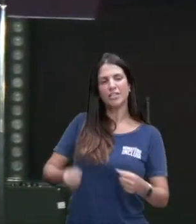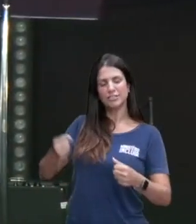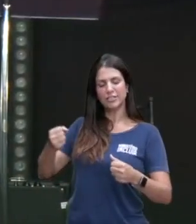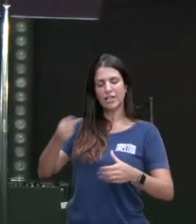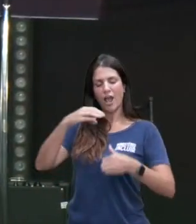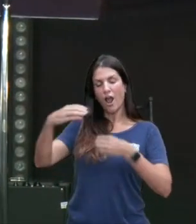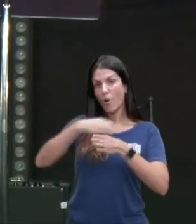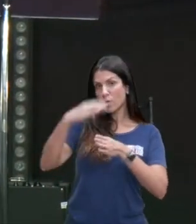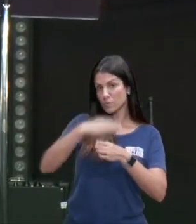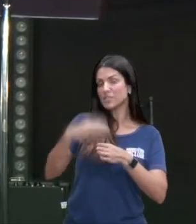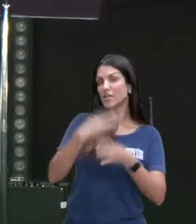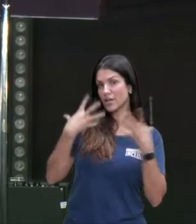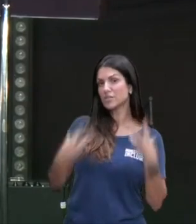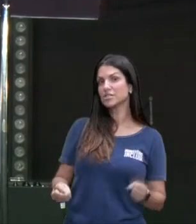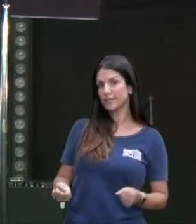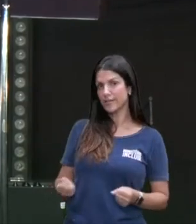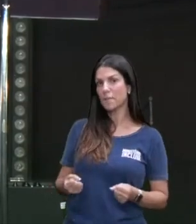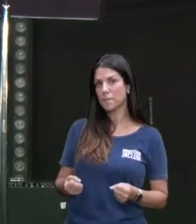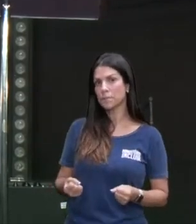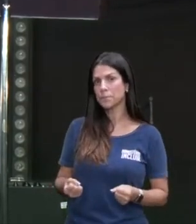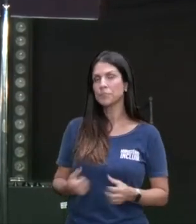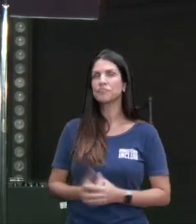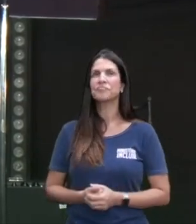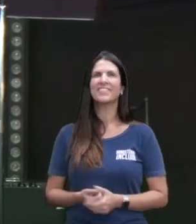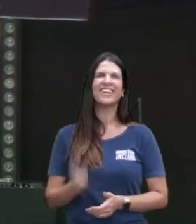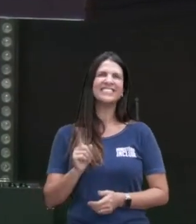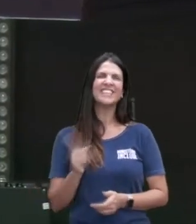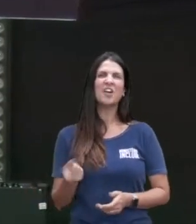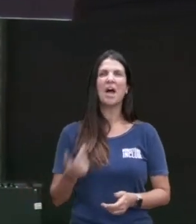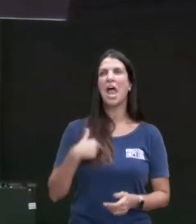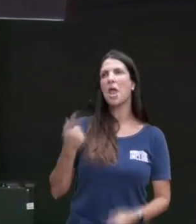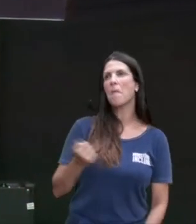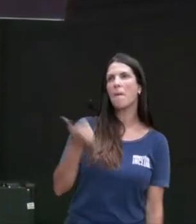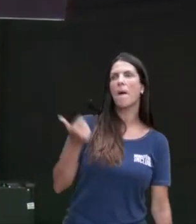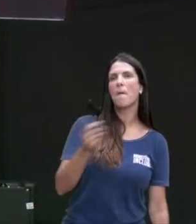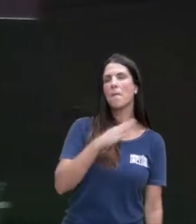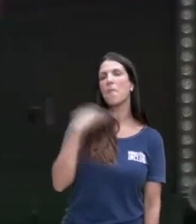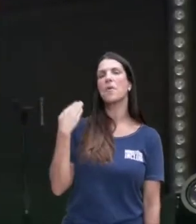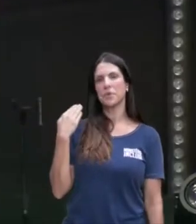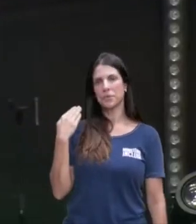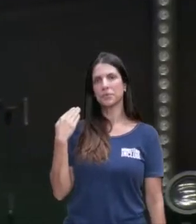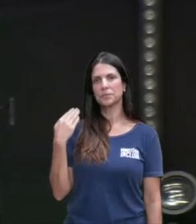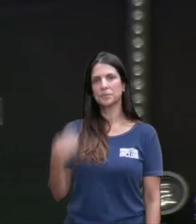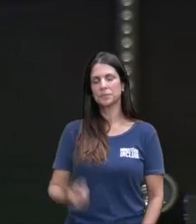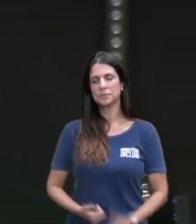um pouco de novo estou prestes a morrer e